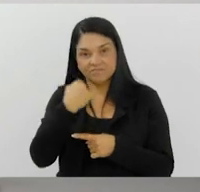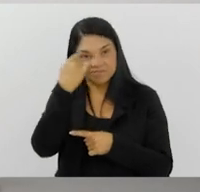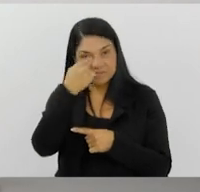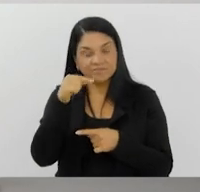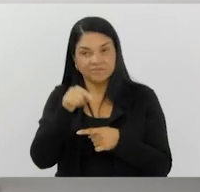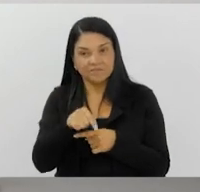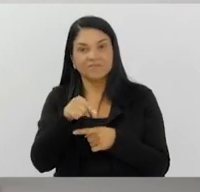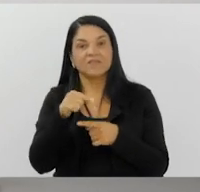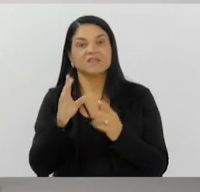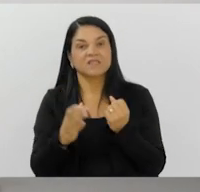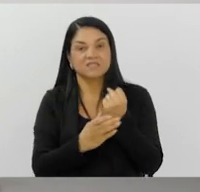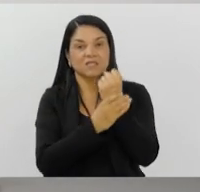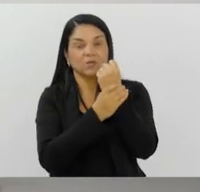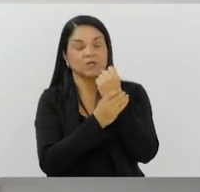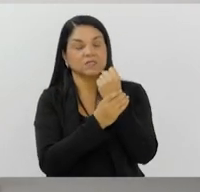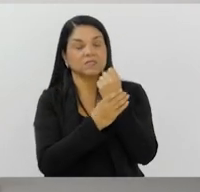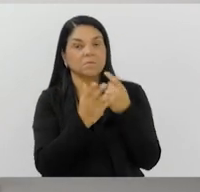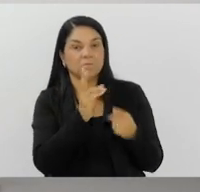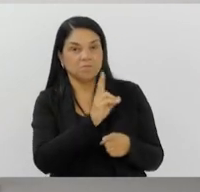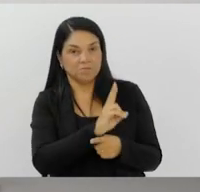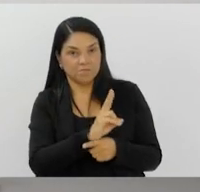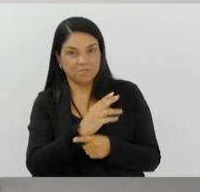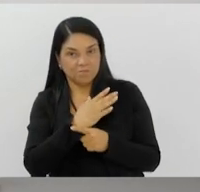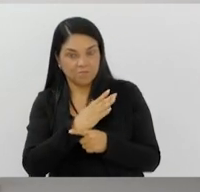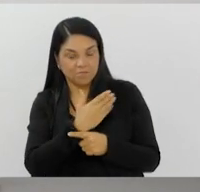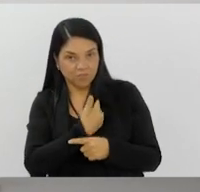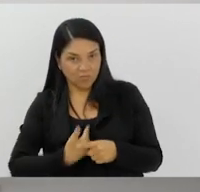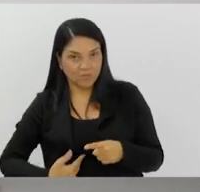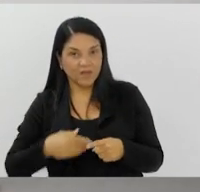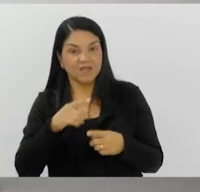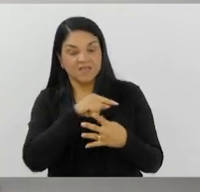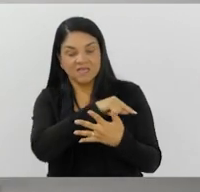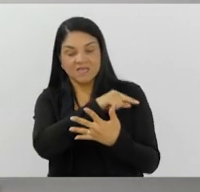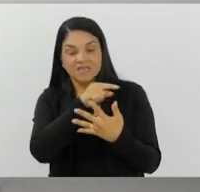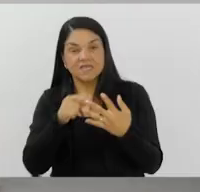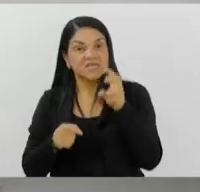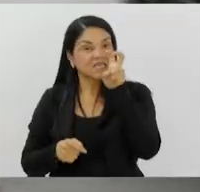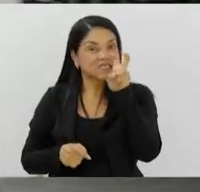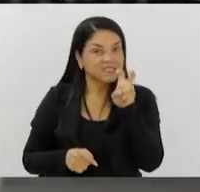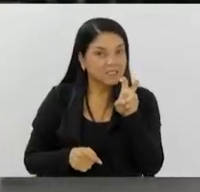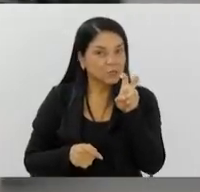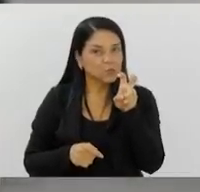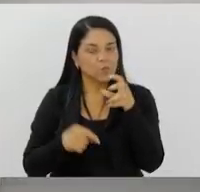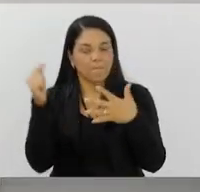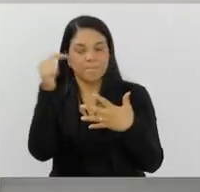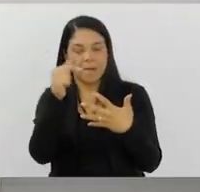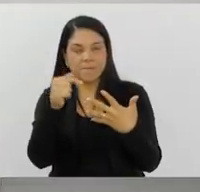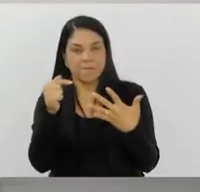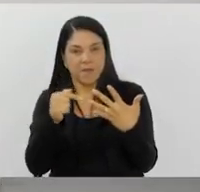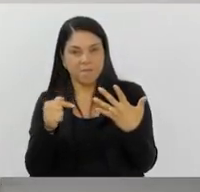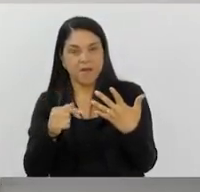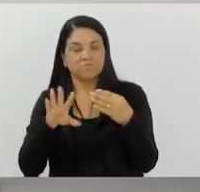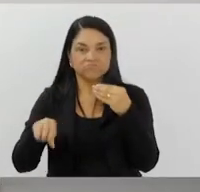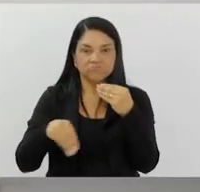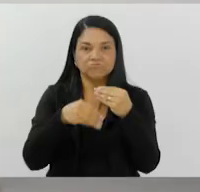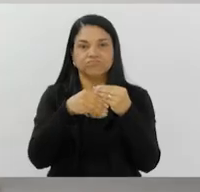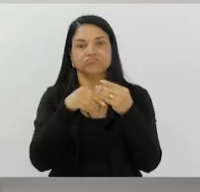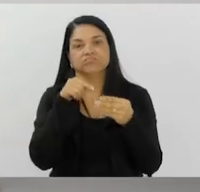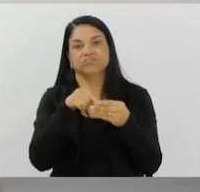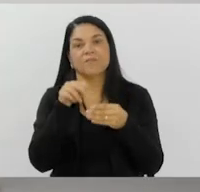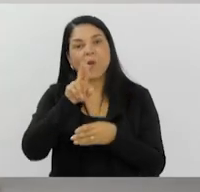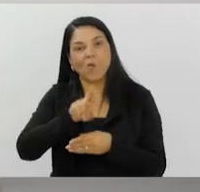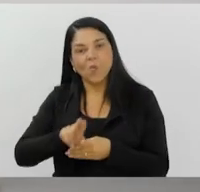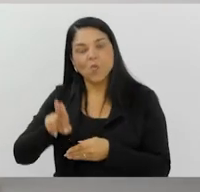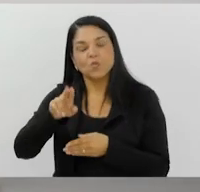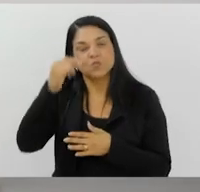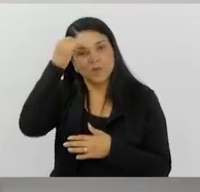pública e eles colocaram cinco elementos básicos que um projeto de reconhecimento facial deveria ter para ter o seu uso h a